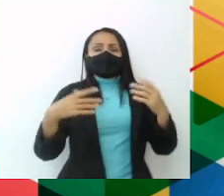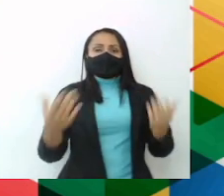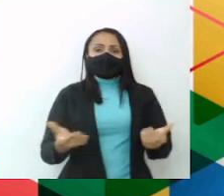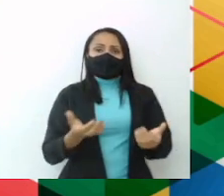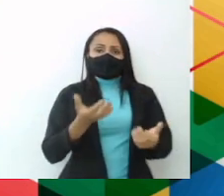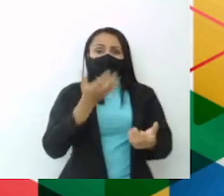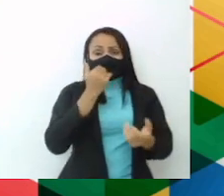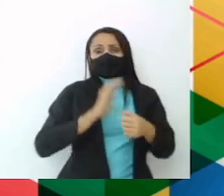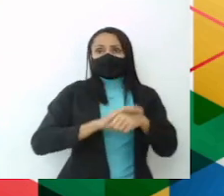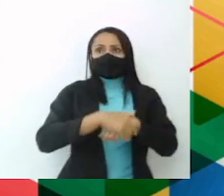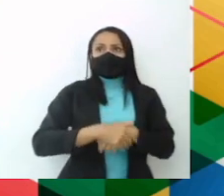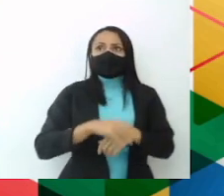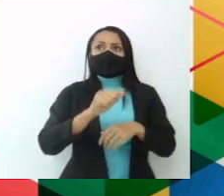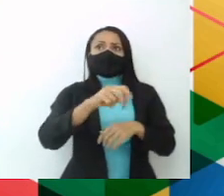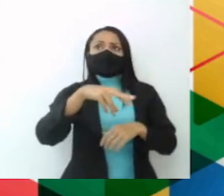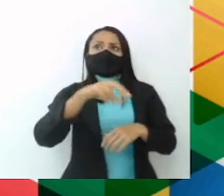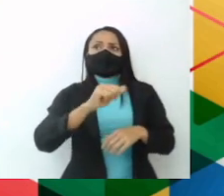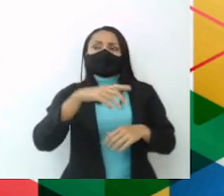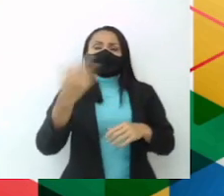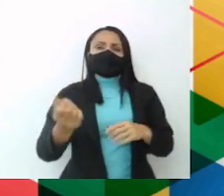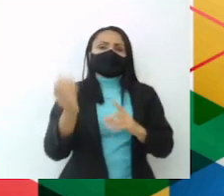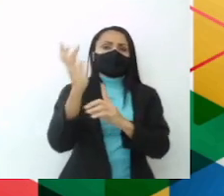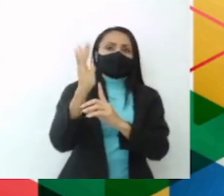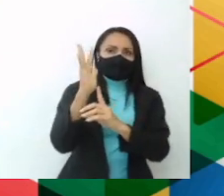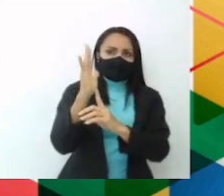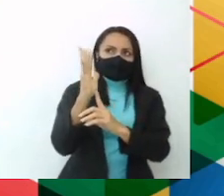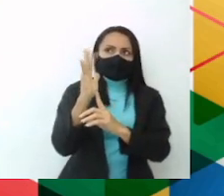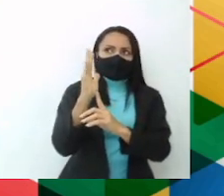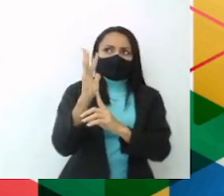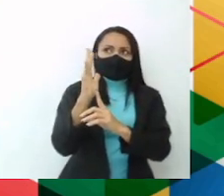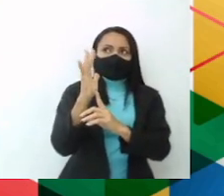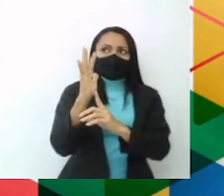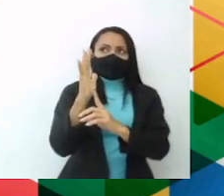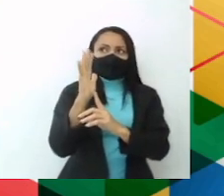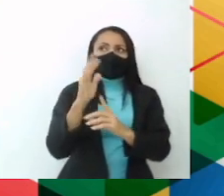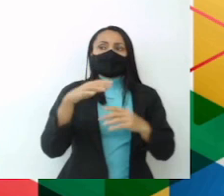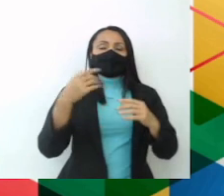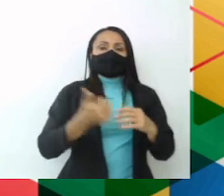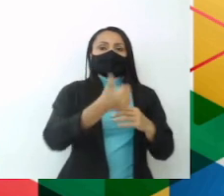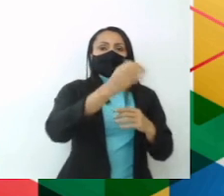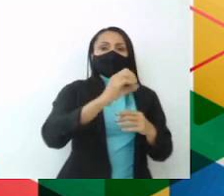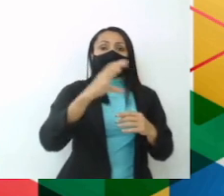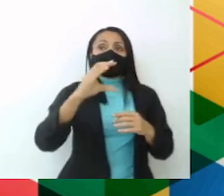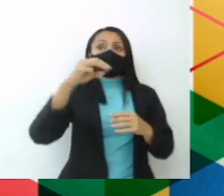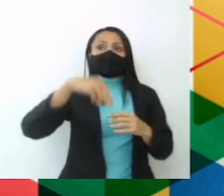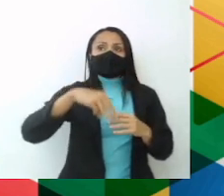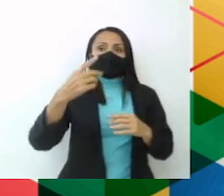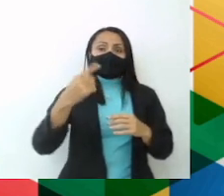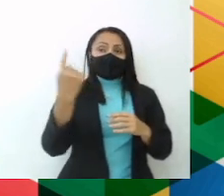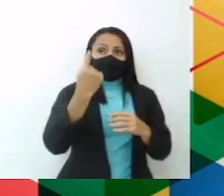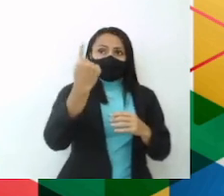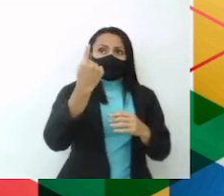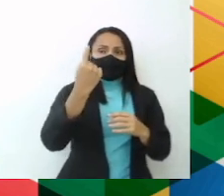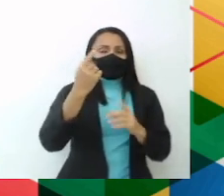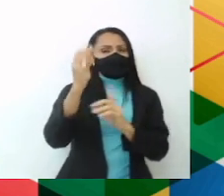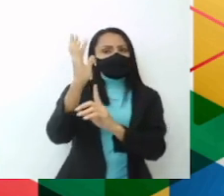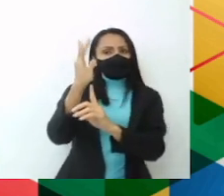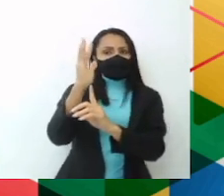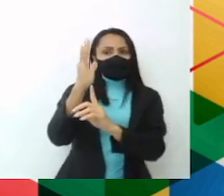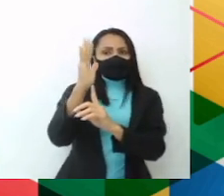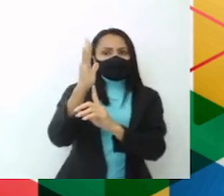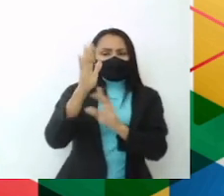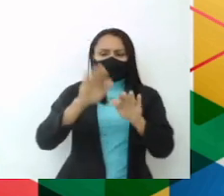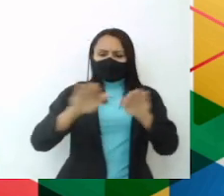jantar, Ana acendeu uma vela decorativa de 10 centímetros de altura na